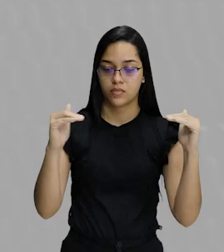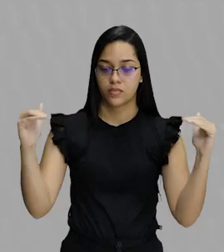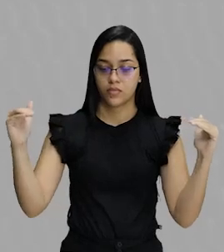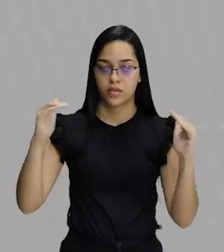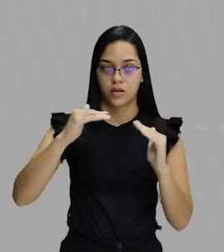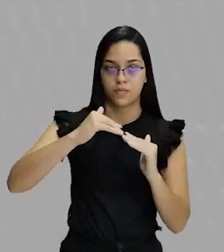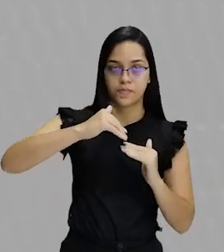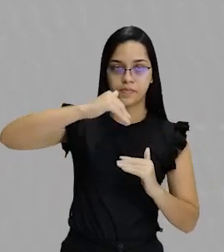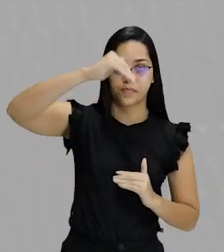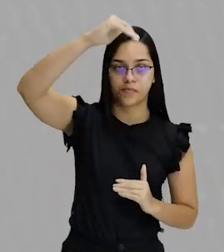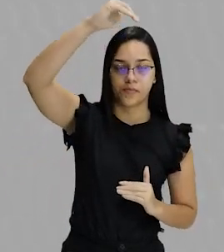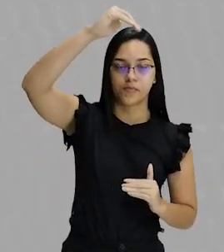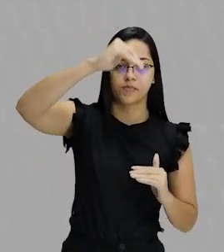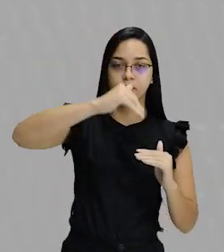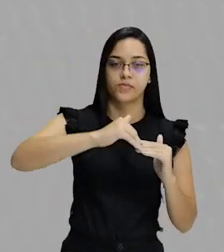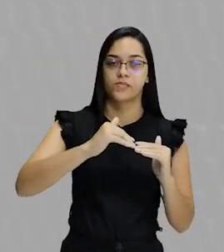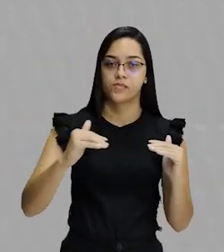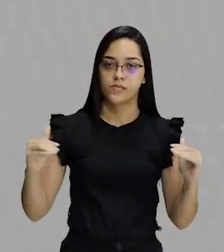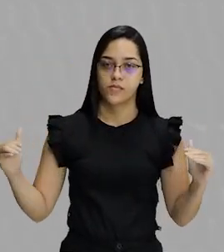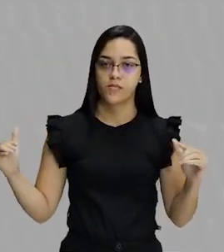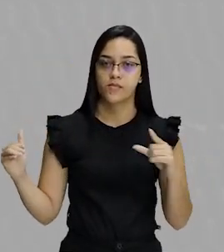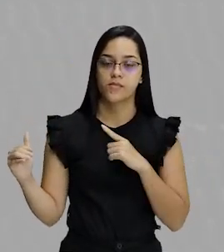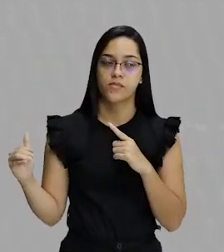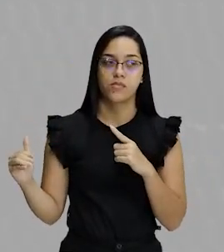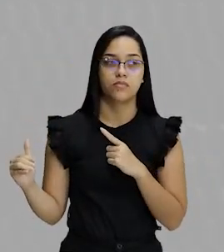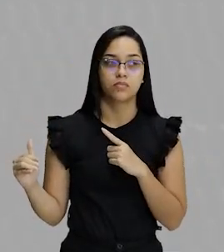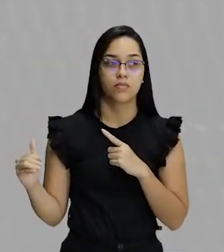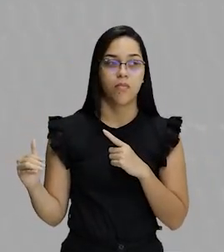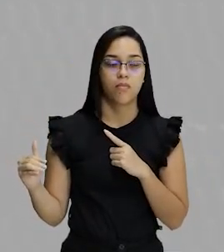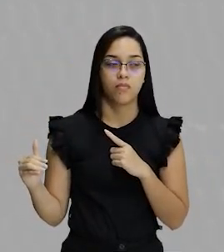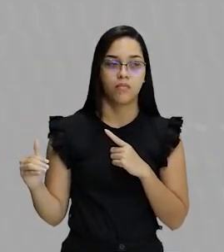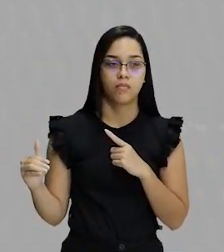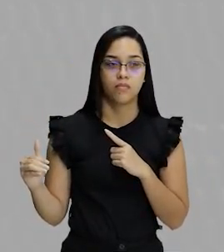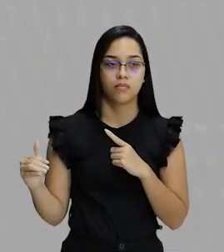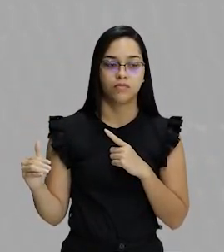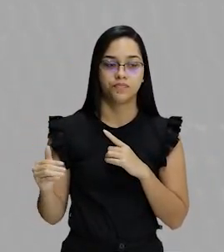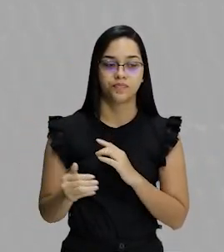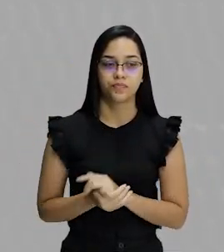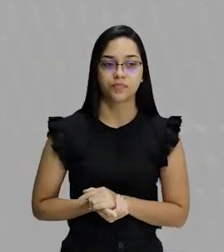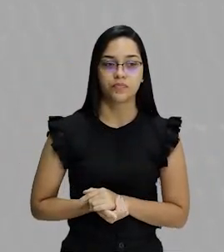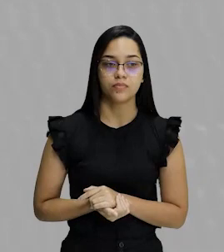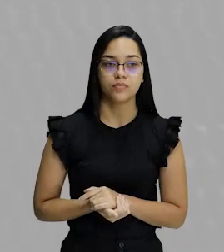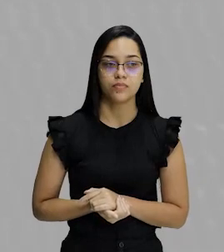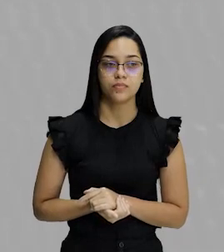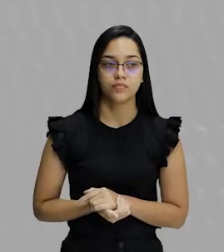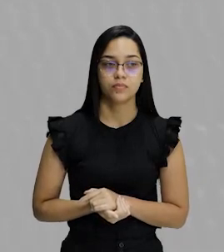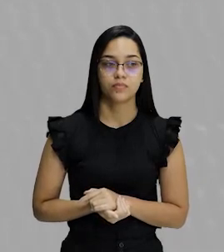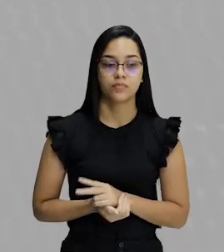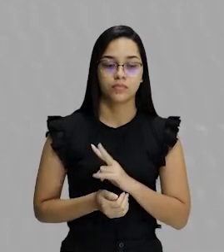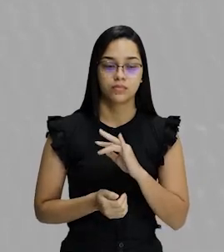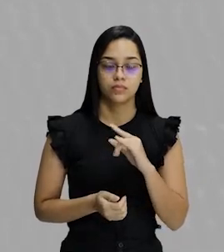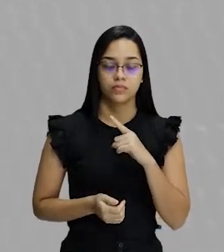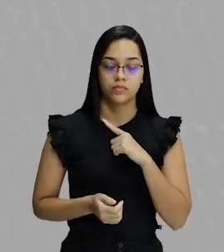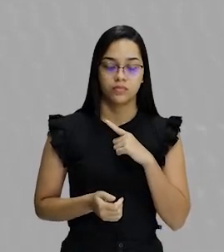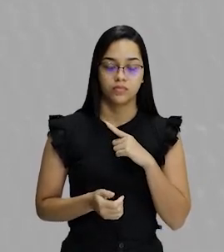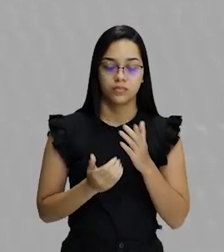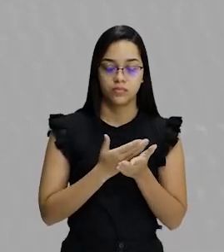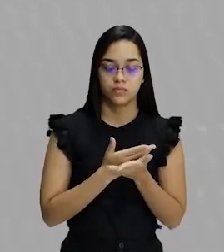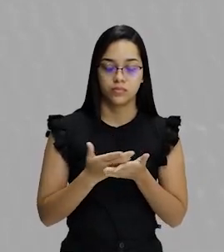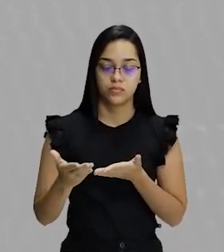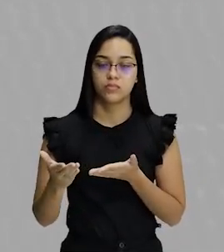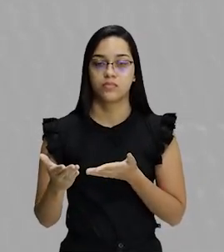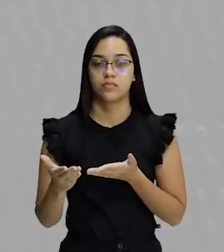numéricas perpendiculares, ortogonais, né, perpendiculares entre si, que se cruzam na origem, né?